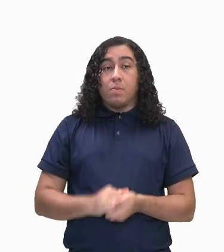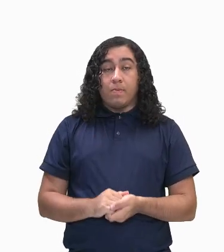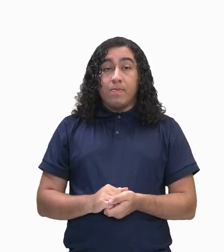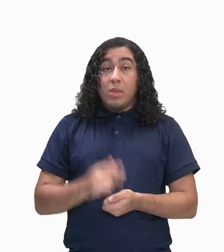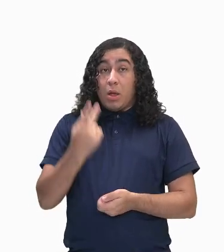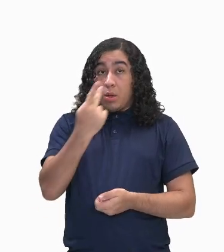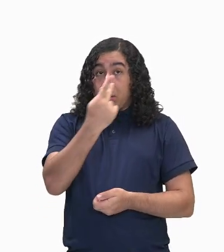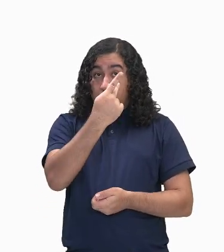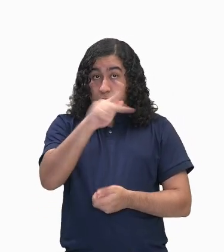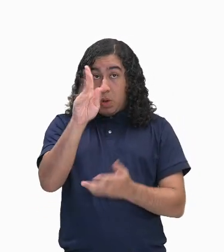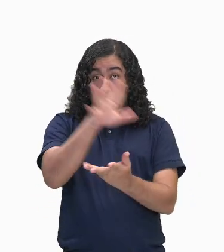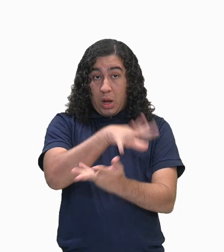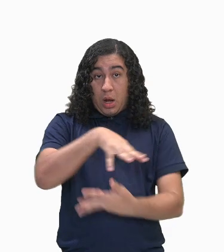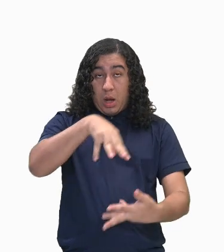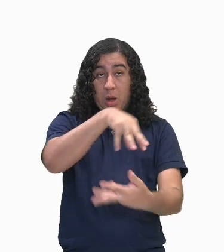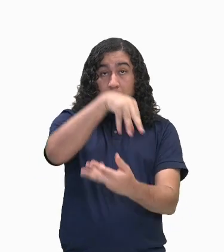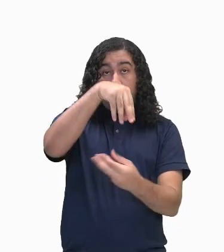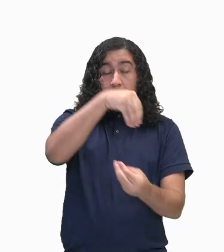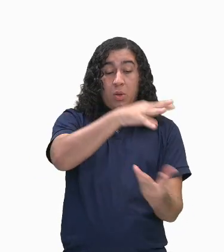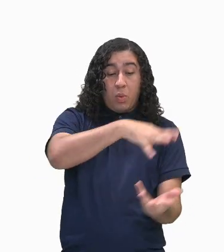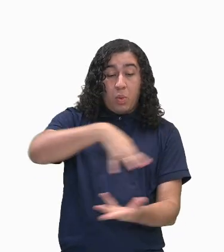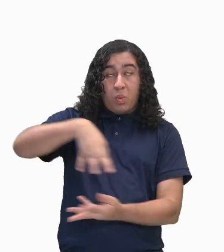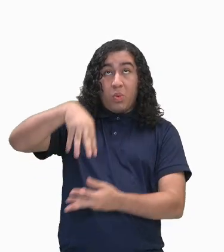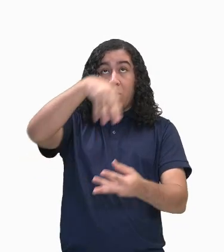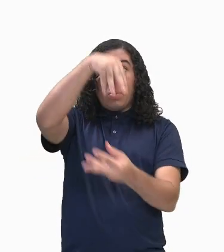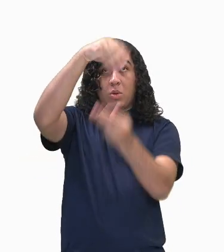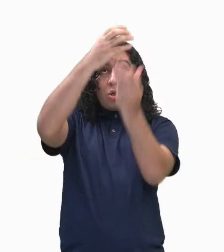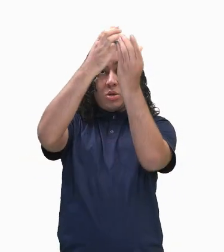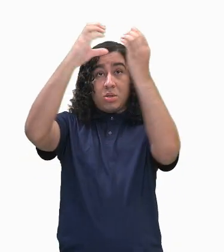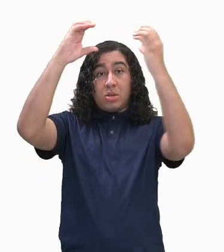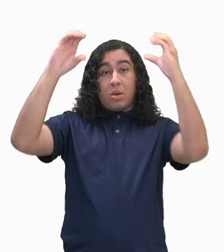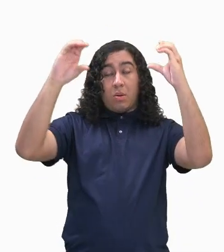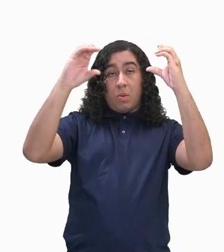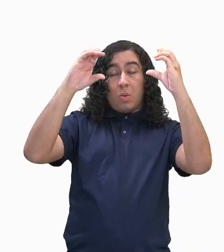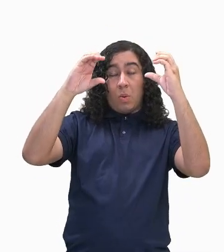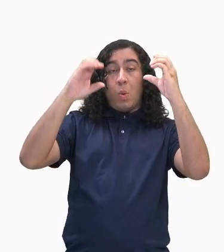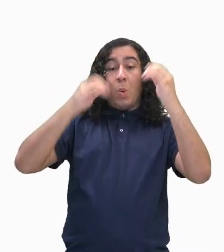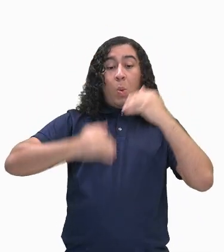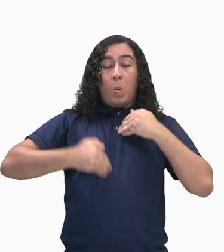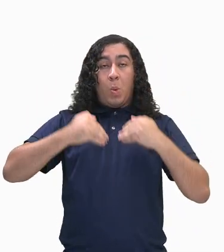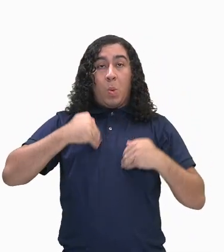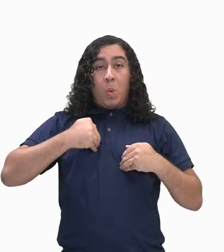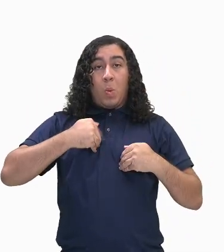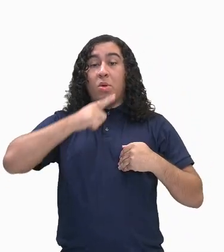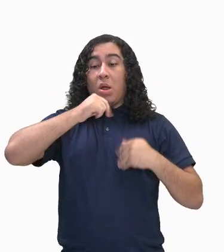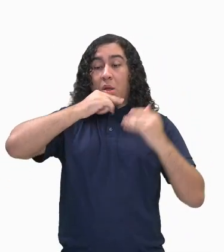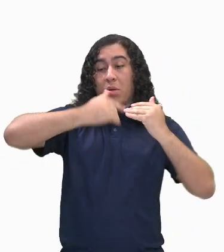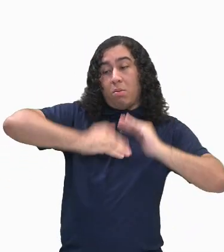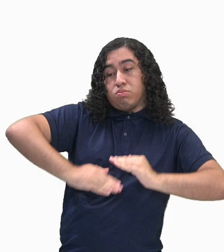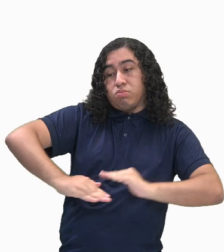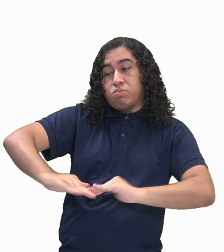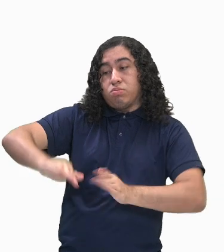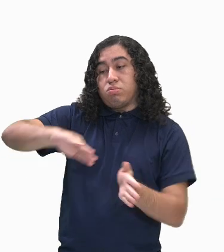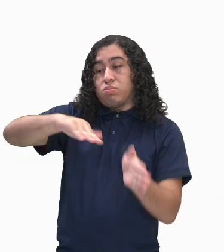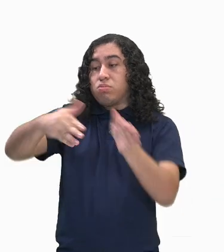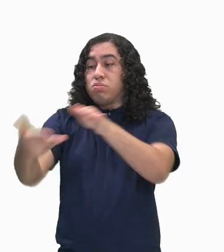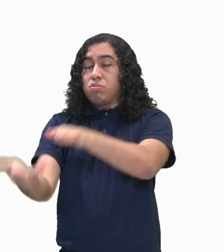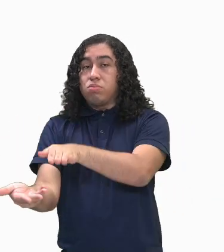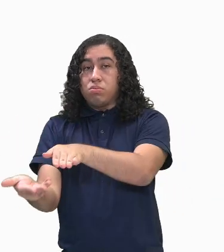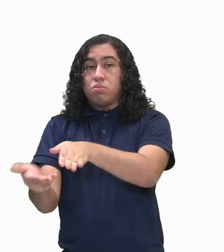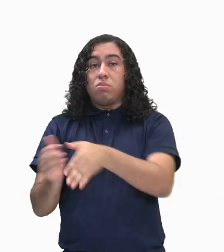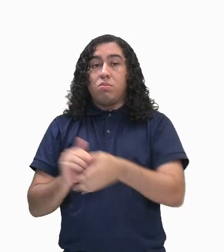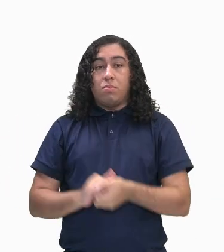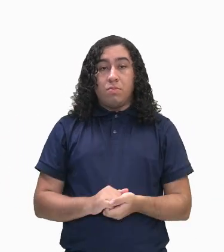Sua alma subiu ao céu, seu corpo desceu ao mar. Subiu ao